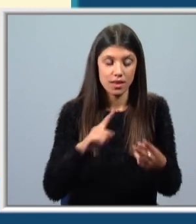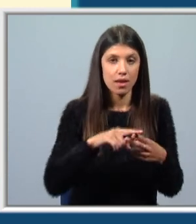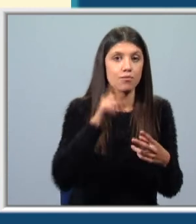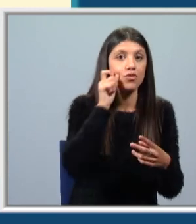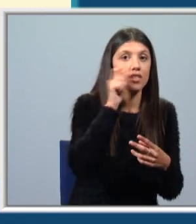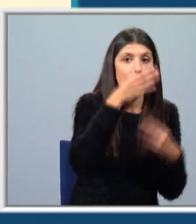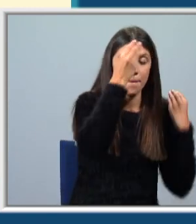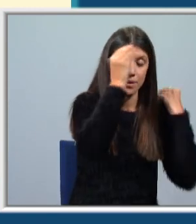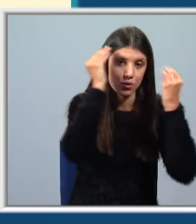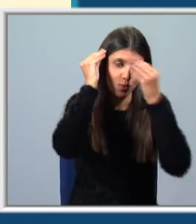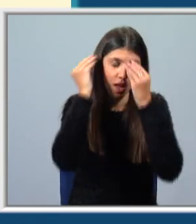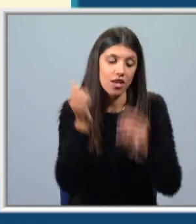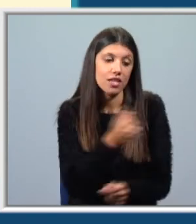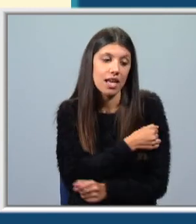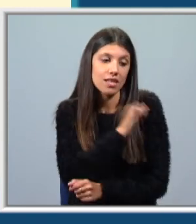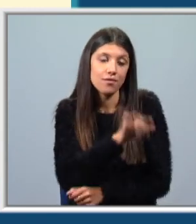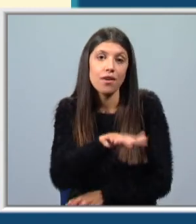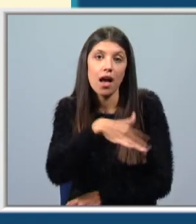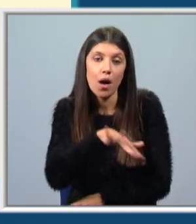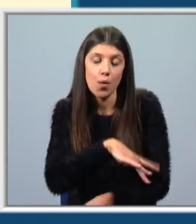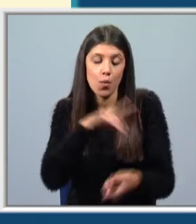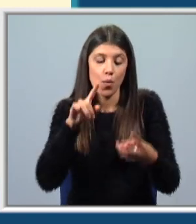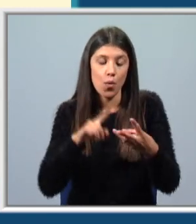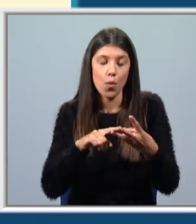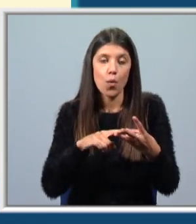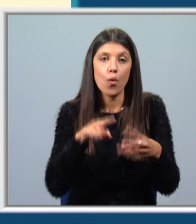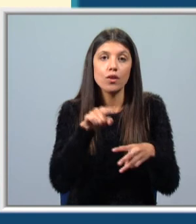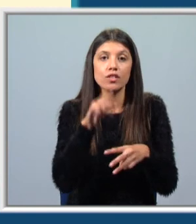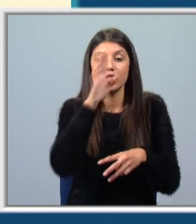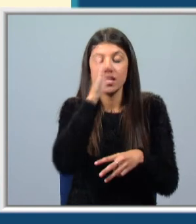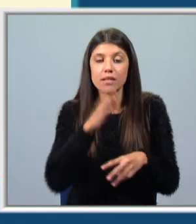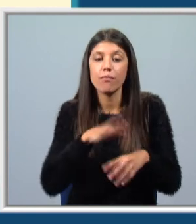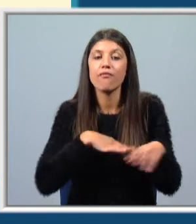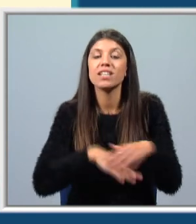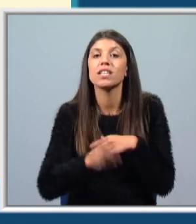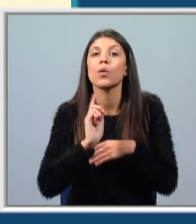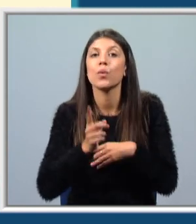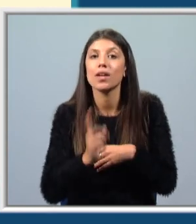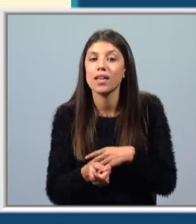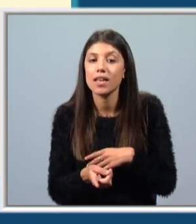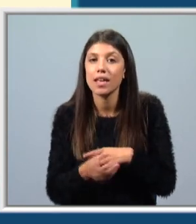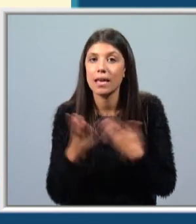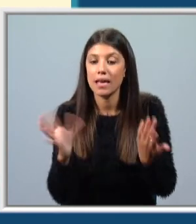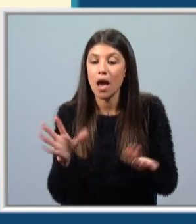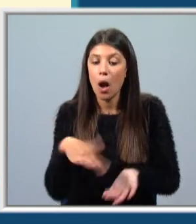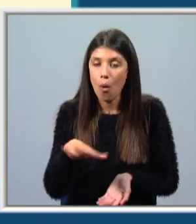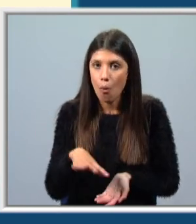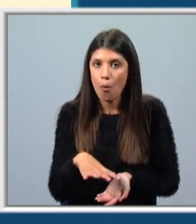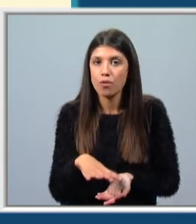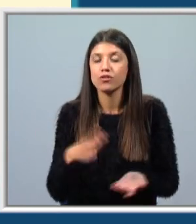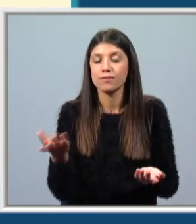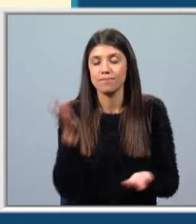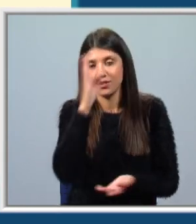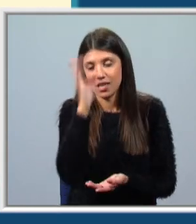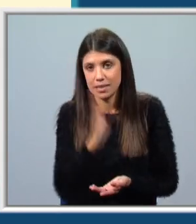que ele habitava. Já sabemos o que é que ele também vai decorrer aqui o local da missão. Sabemos que ele vai aqui